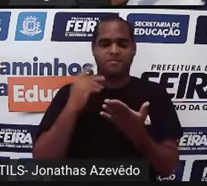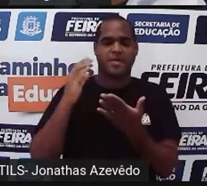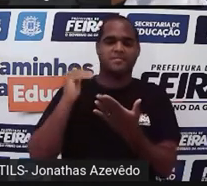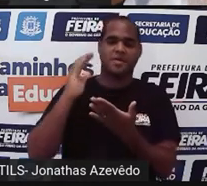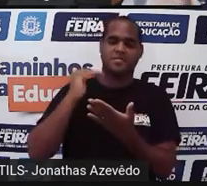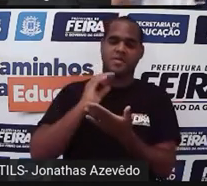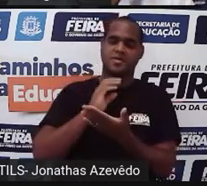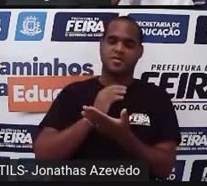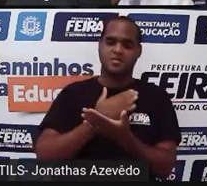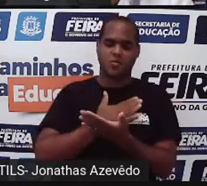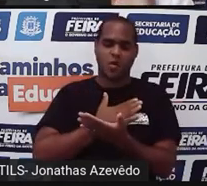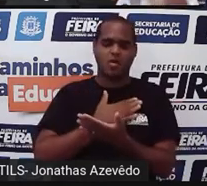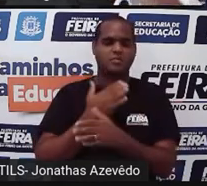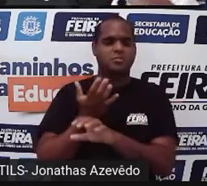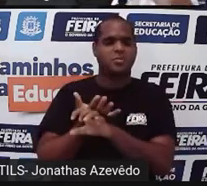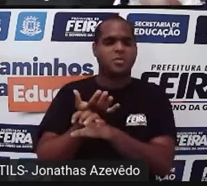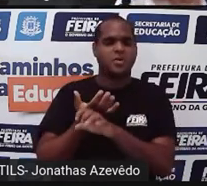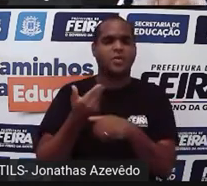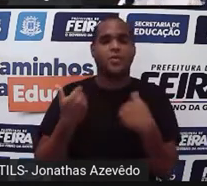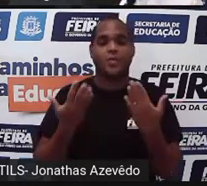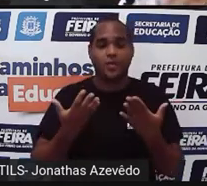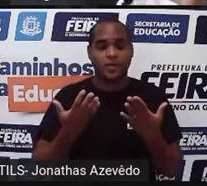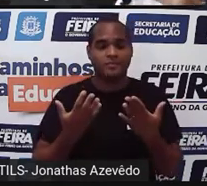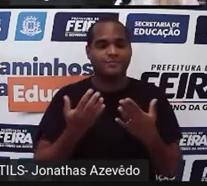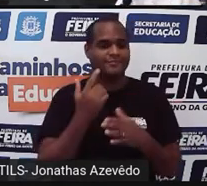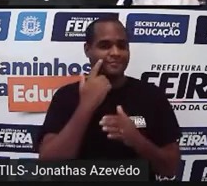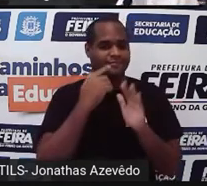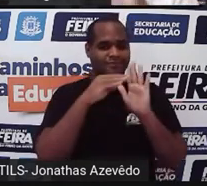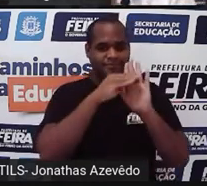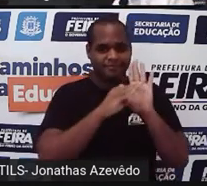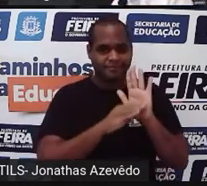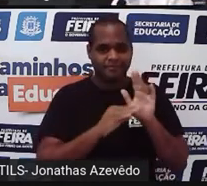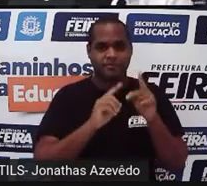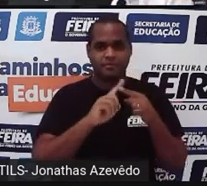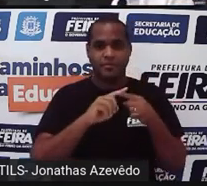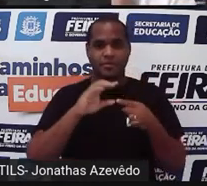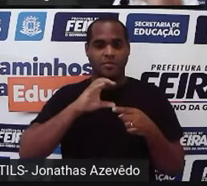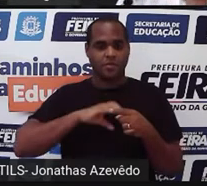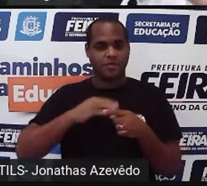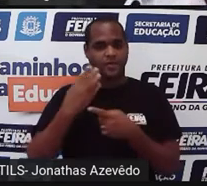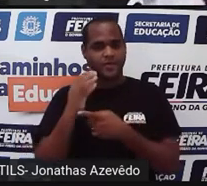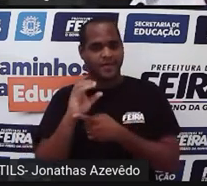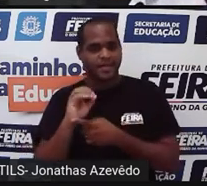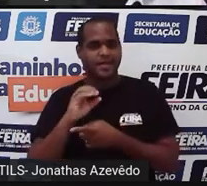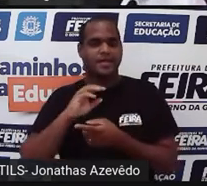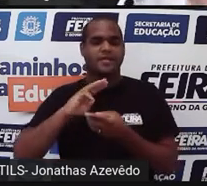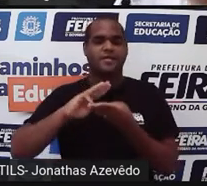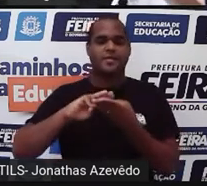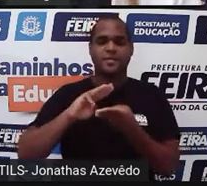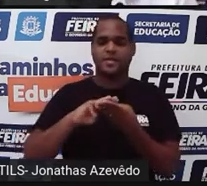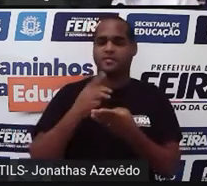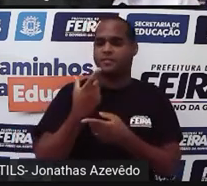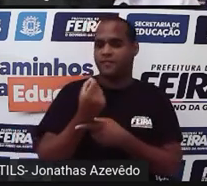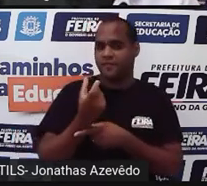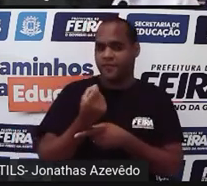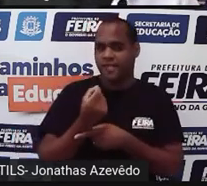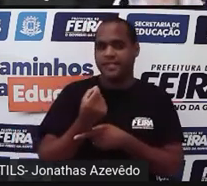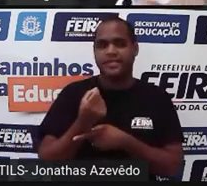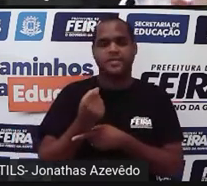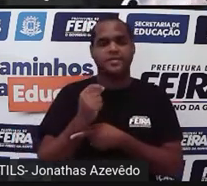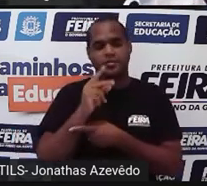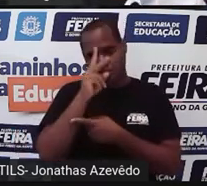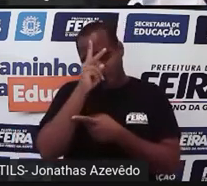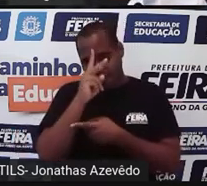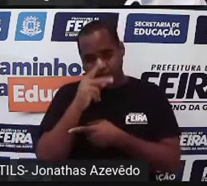escola. Aí tem. Colocando em lista, português, 40 alunos, matemática, 20